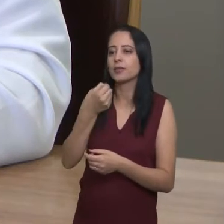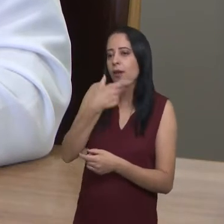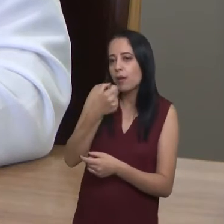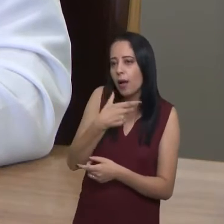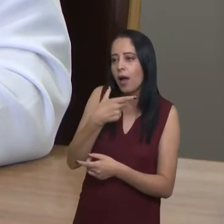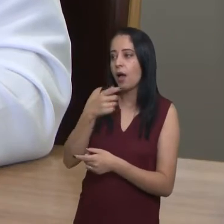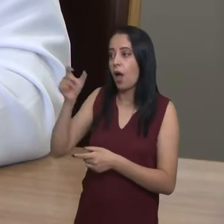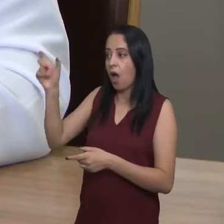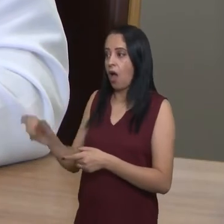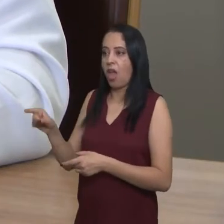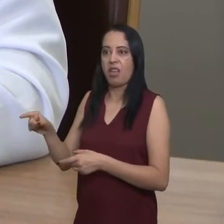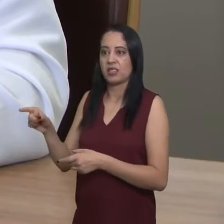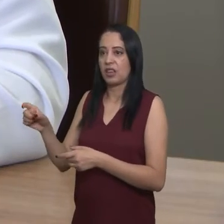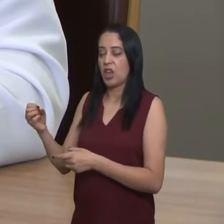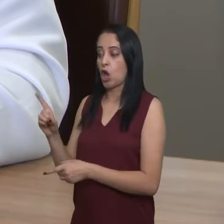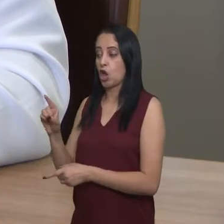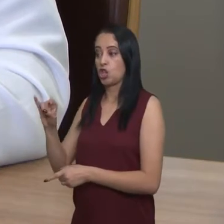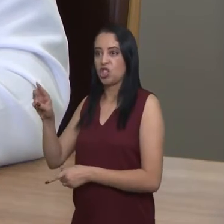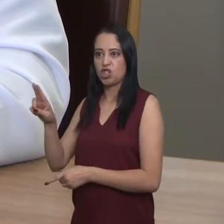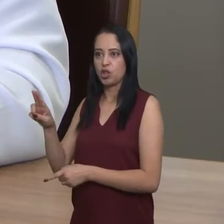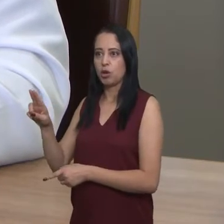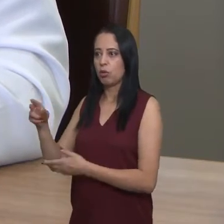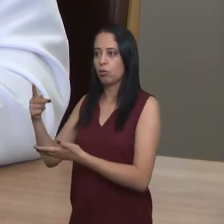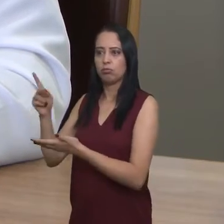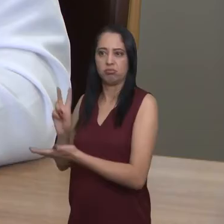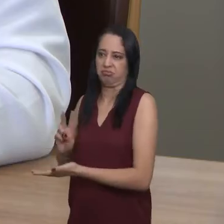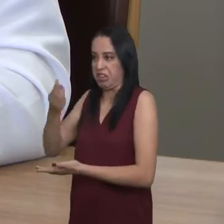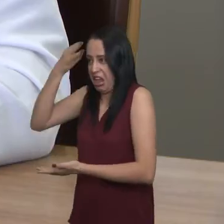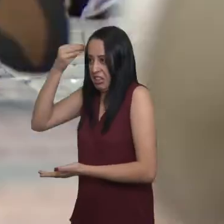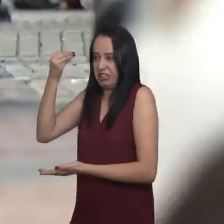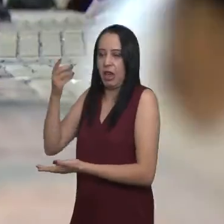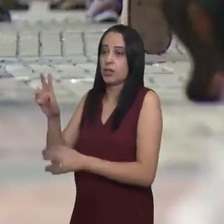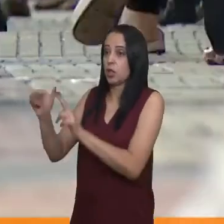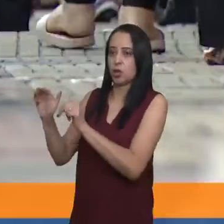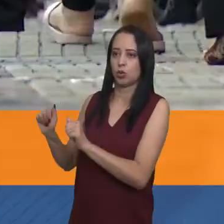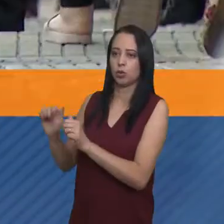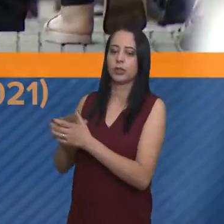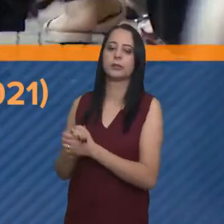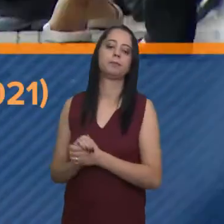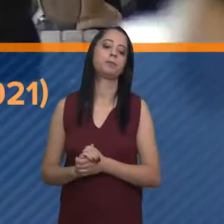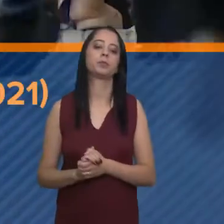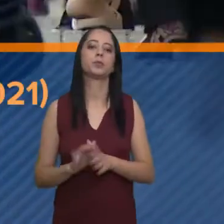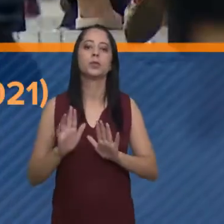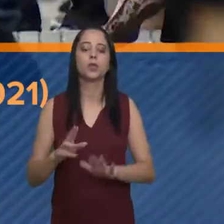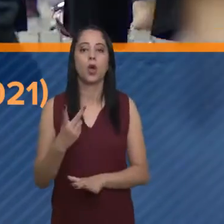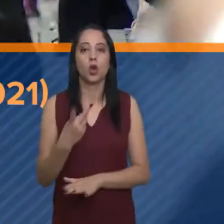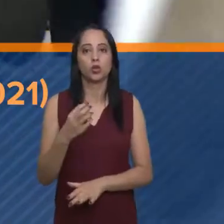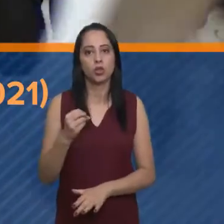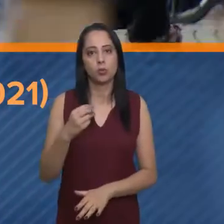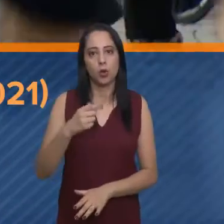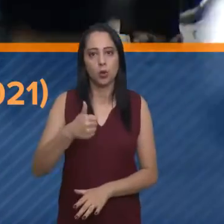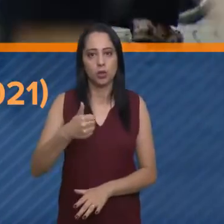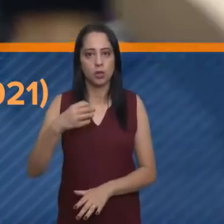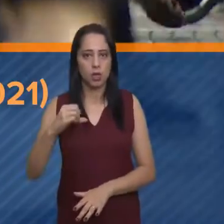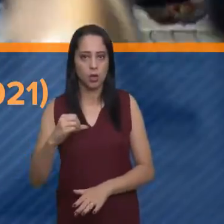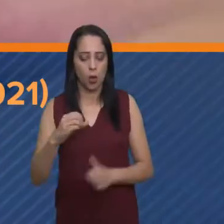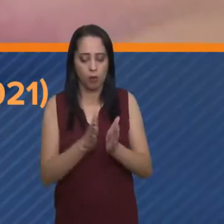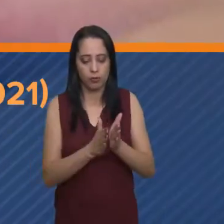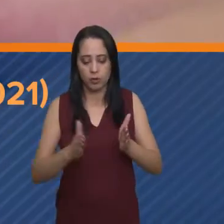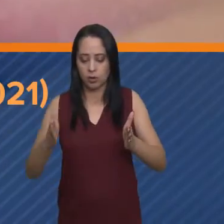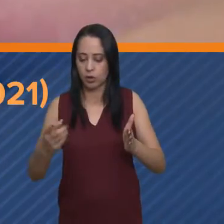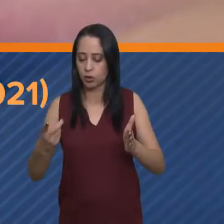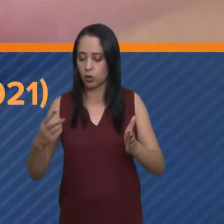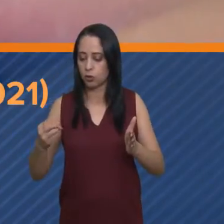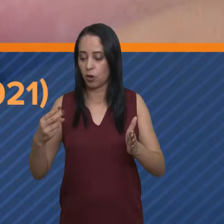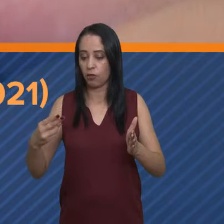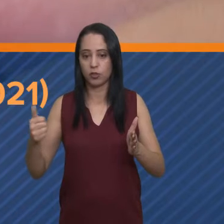é um método antigo, mas extremamente de confiança. Só no período entre 2019 e 2021,